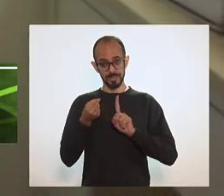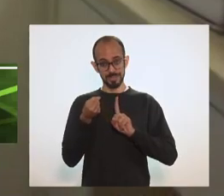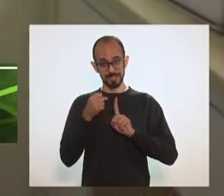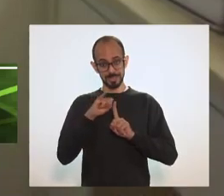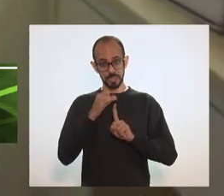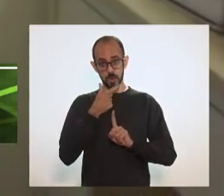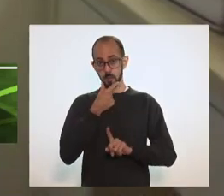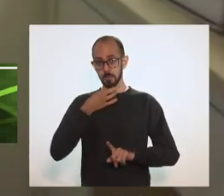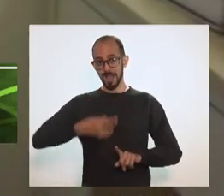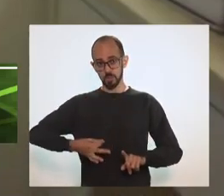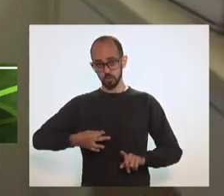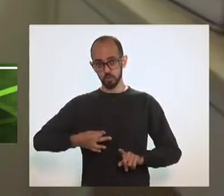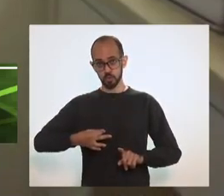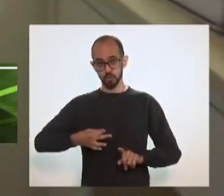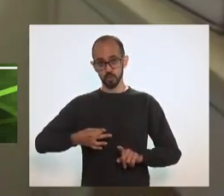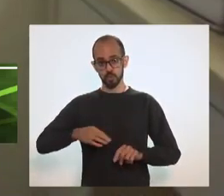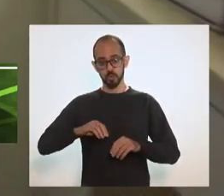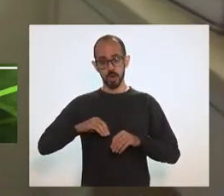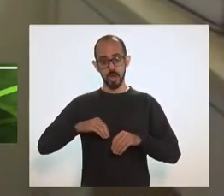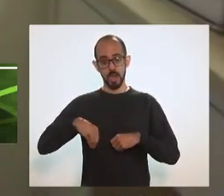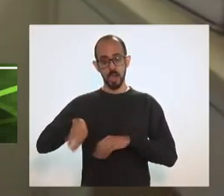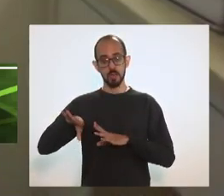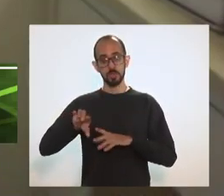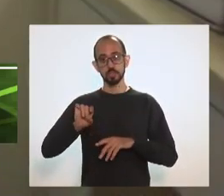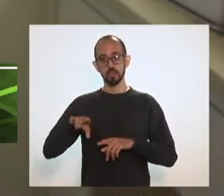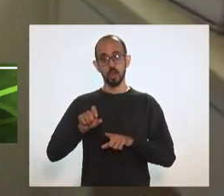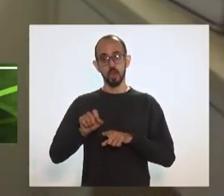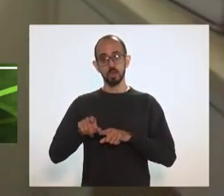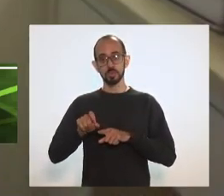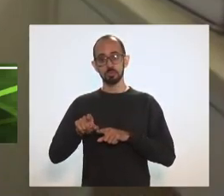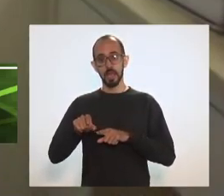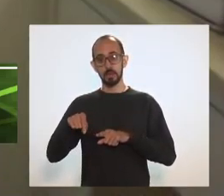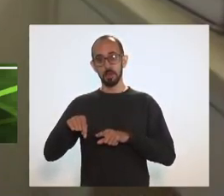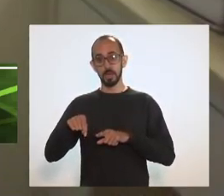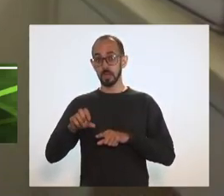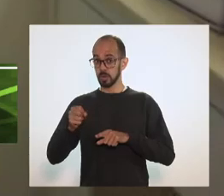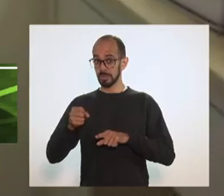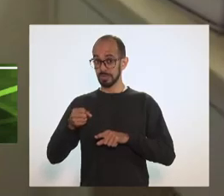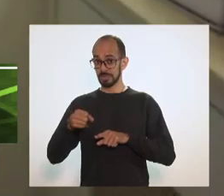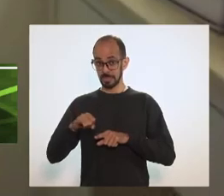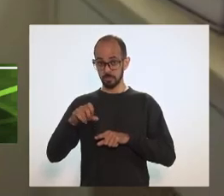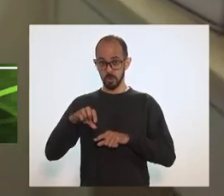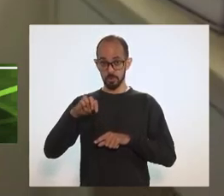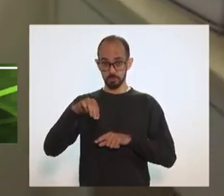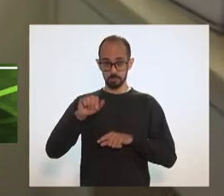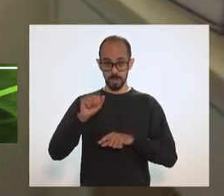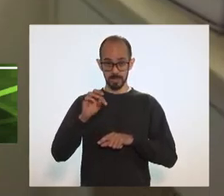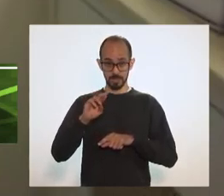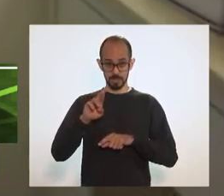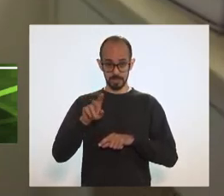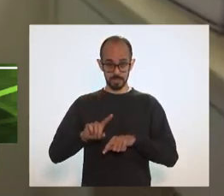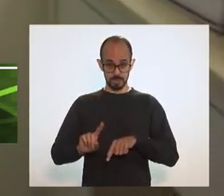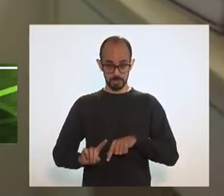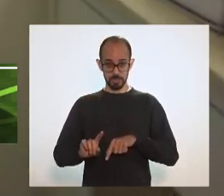Aí tinha lá uma variante, mas pode ser para reprodução. Agora, na reprodução em